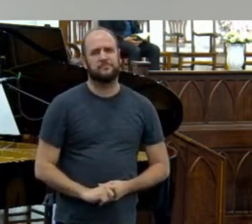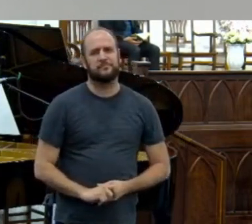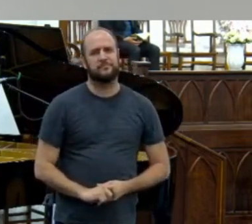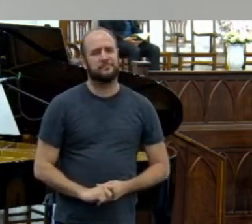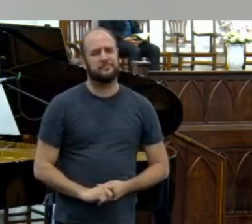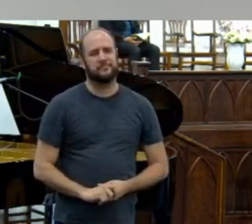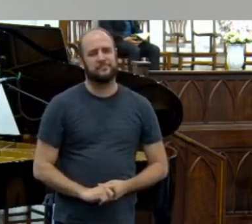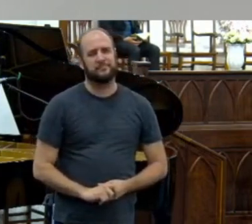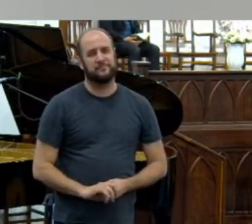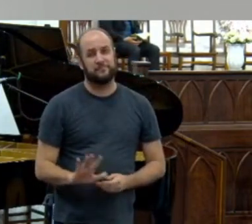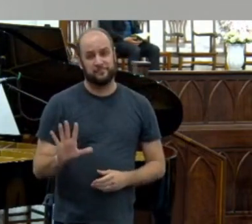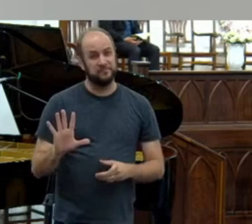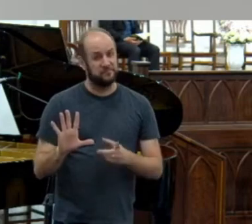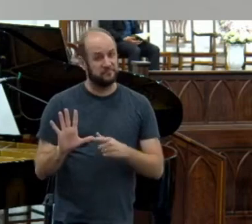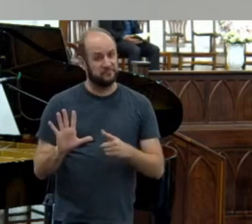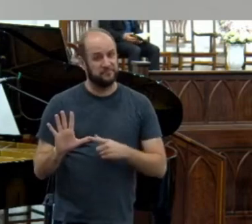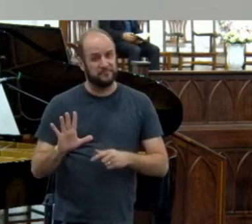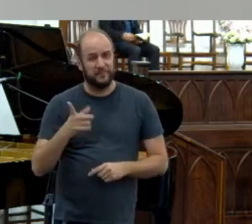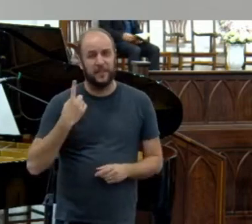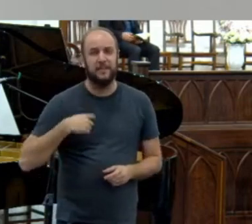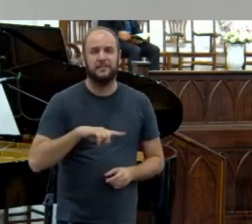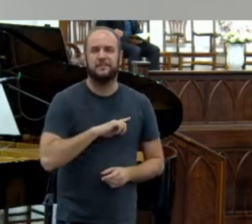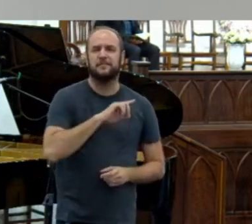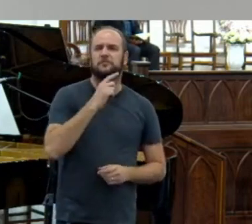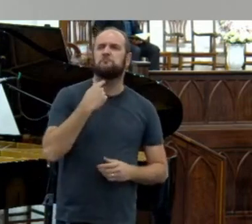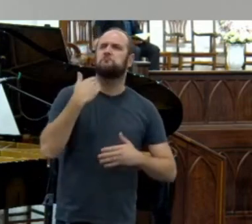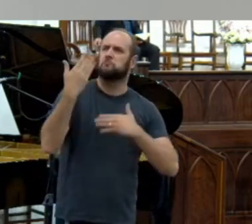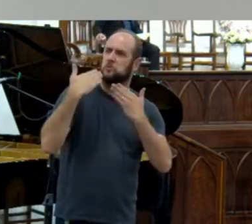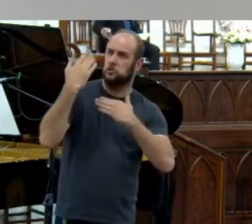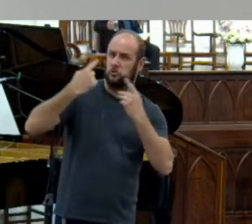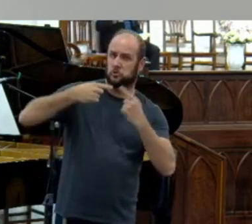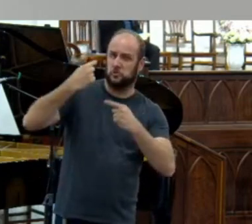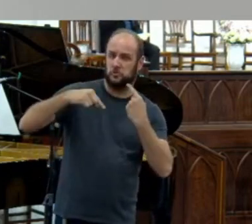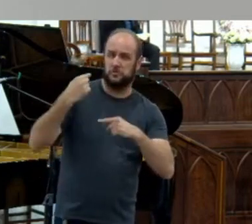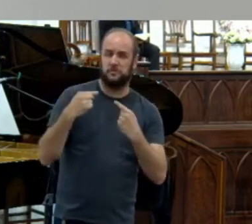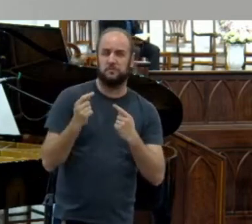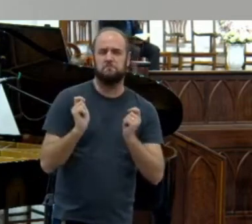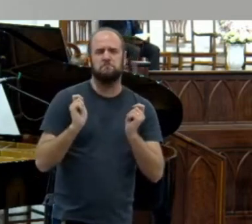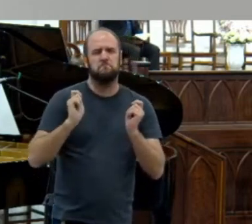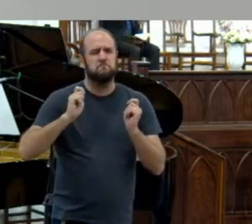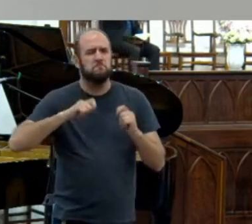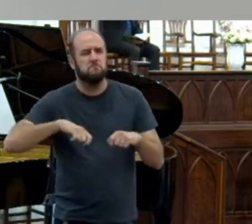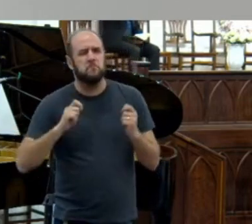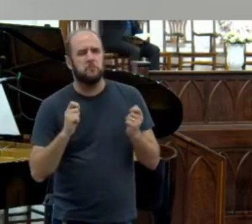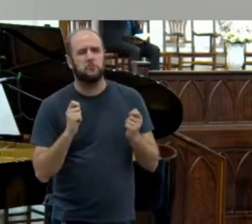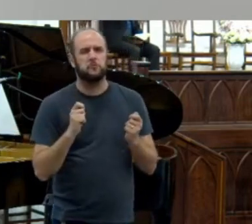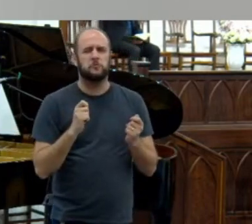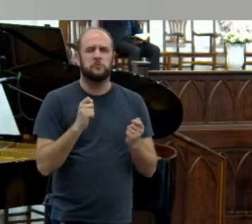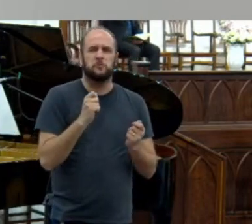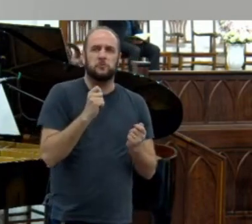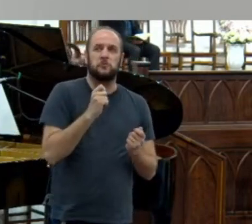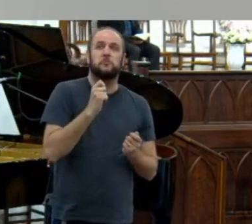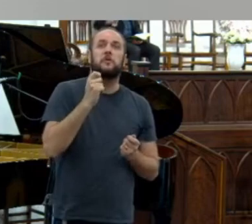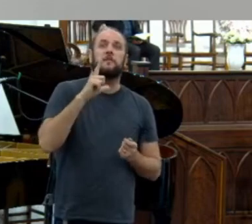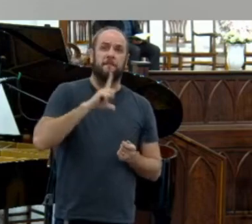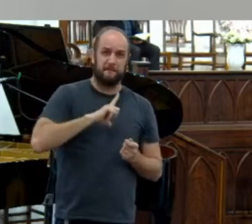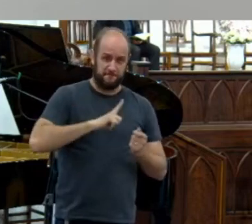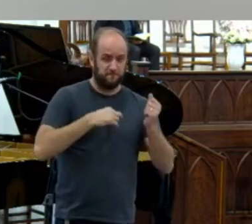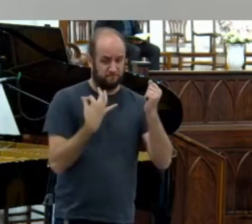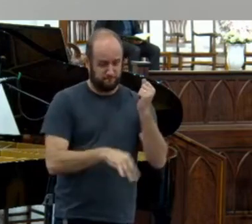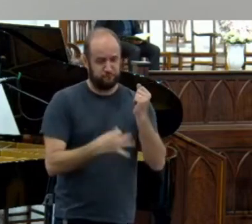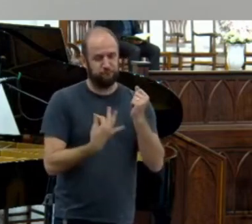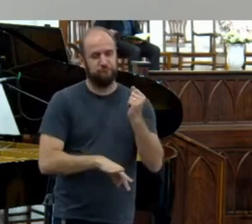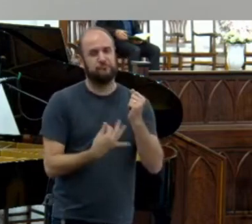Quinto ponto, quando contendemos com Deus, poderemos ser severamente punidos. Veja